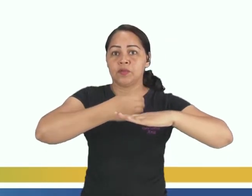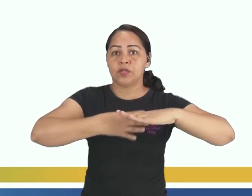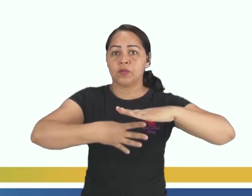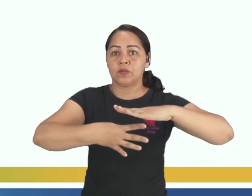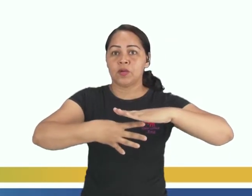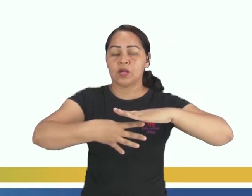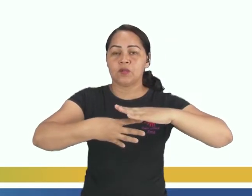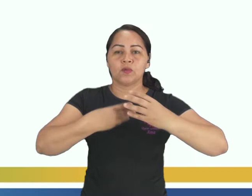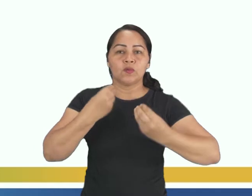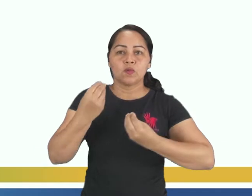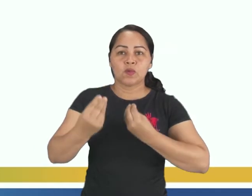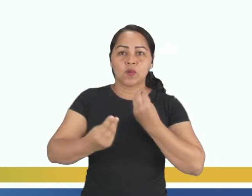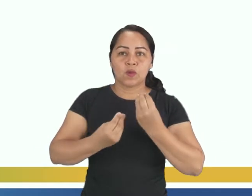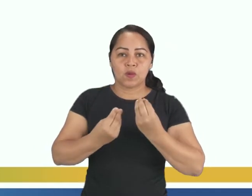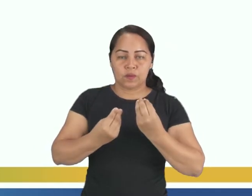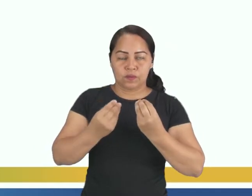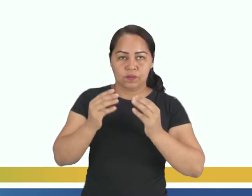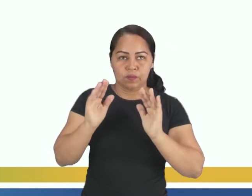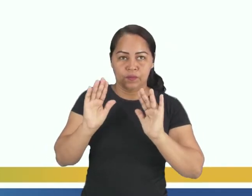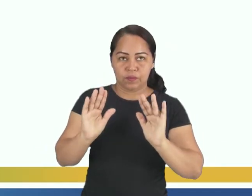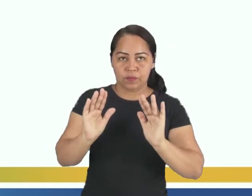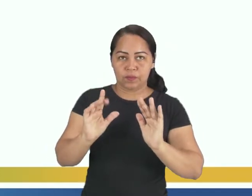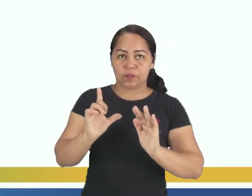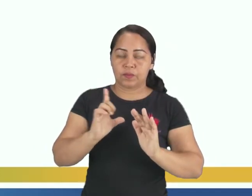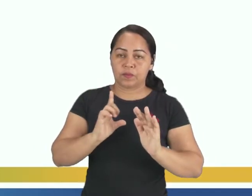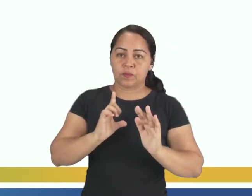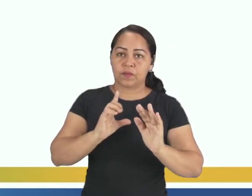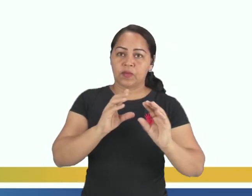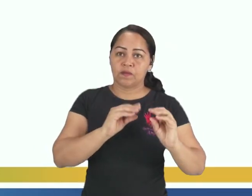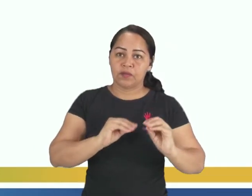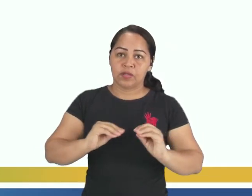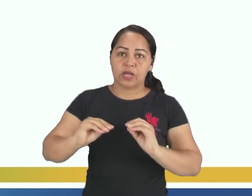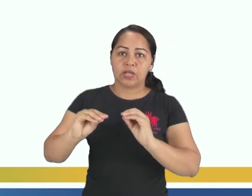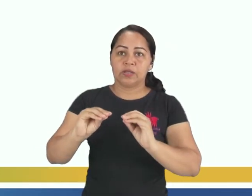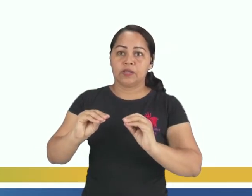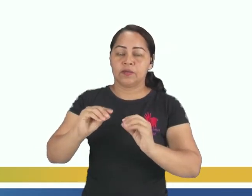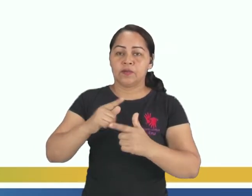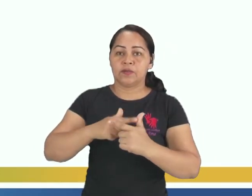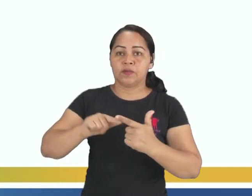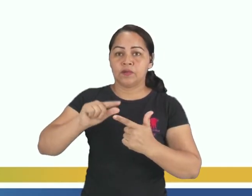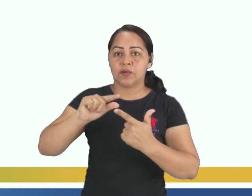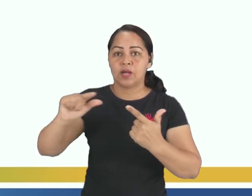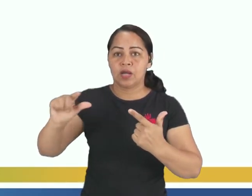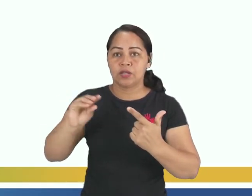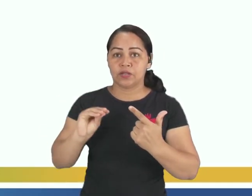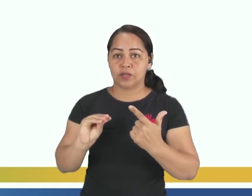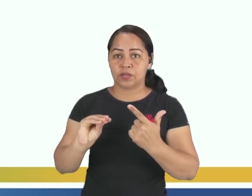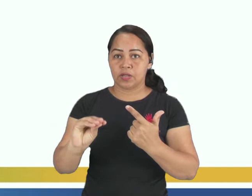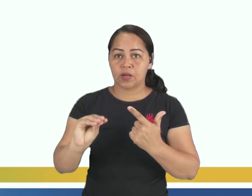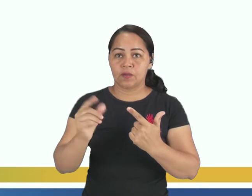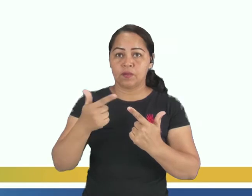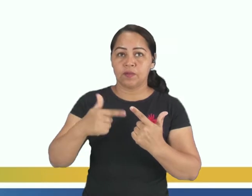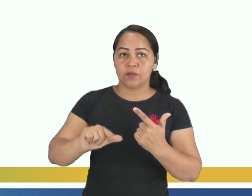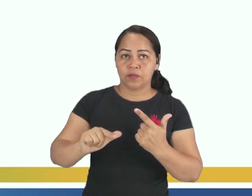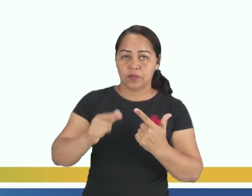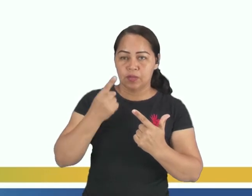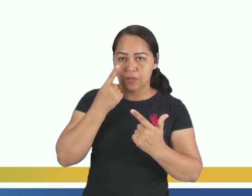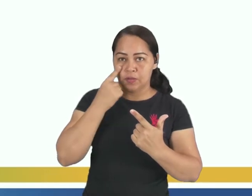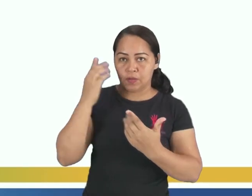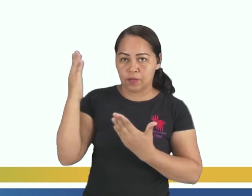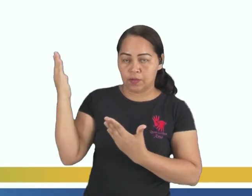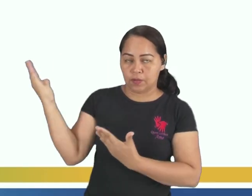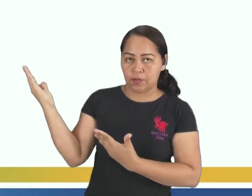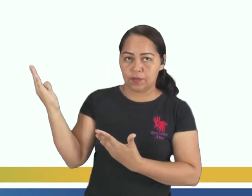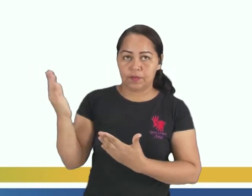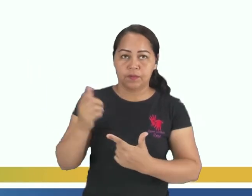radical. 1 vira expoente do 6 dentro do radical e o 4 vira índice da raiz. Então, eu tenho